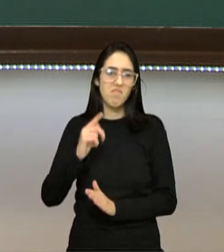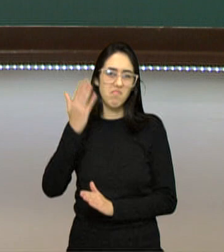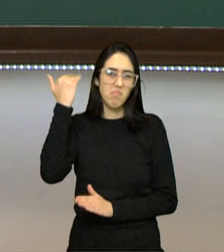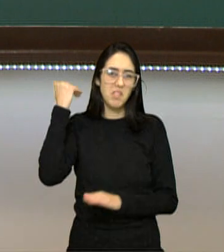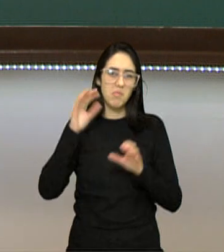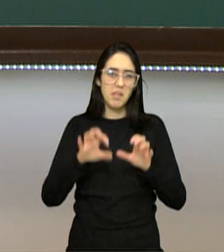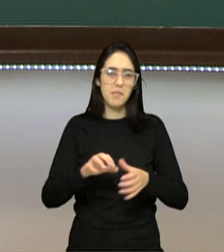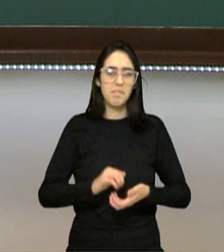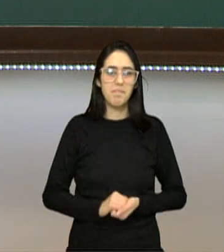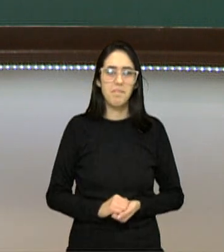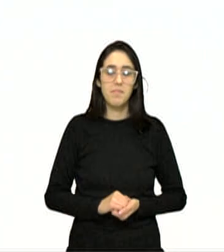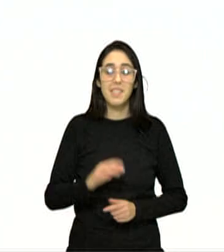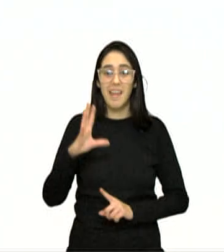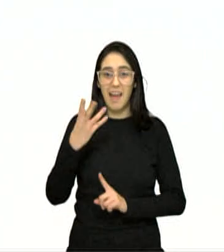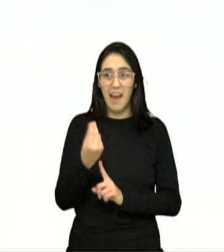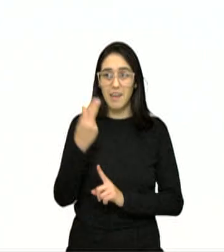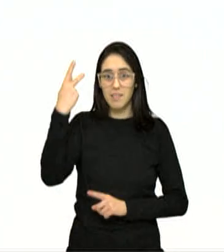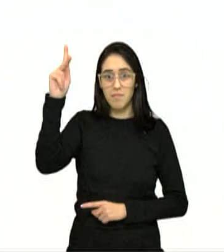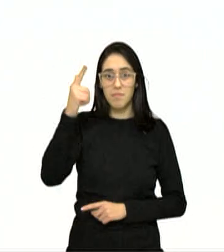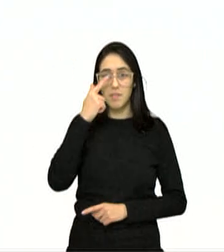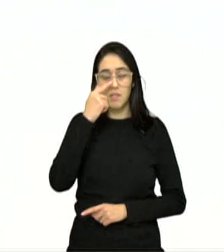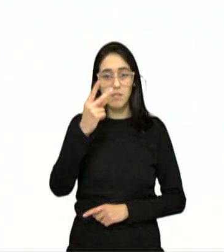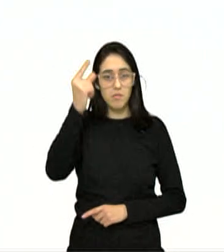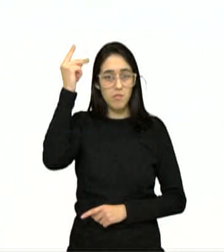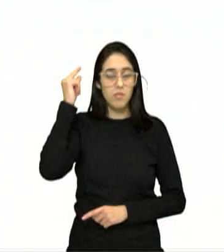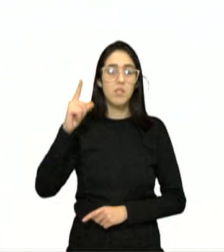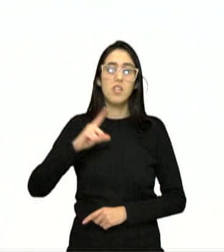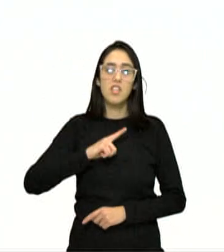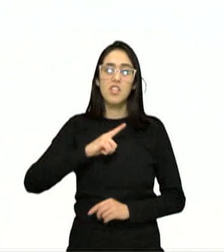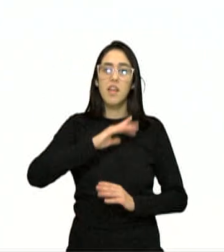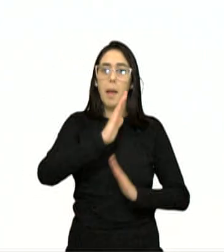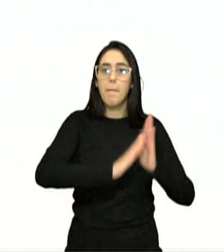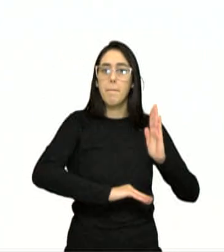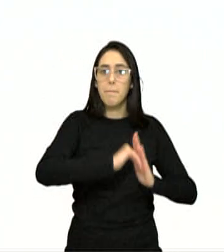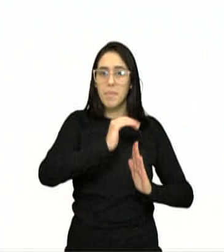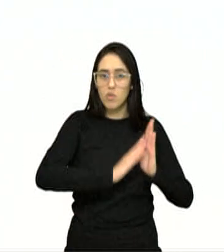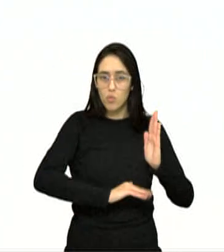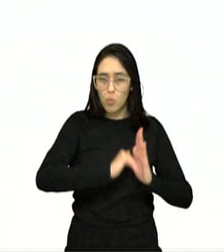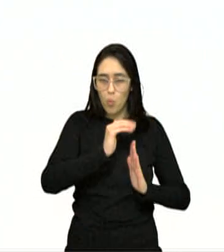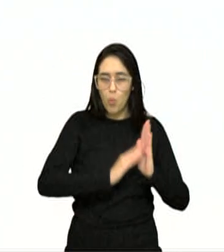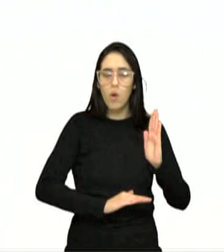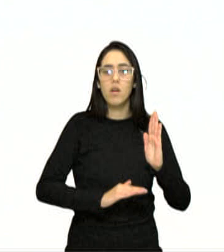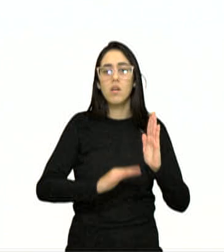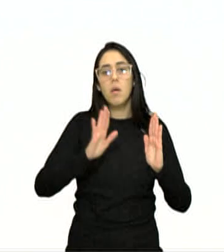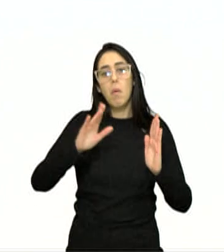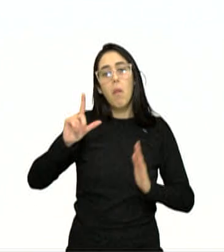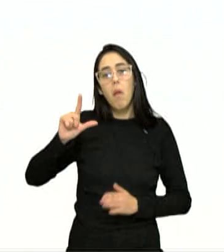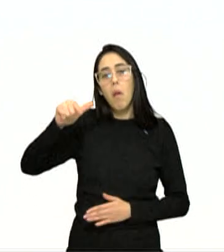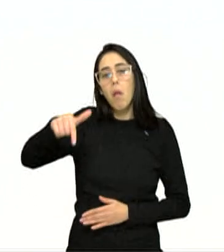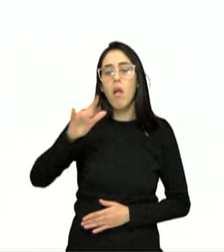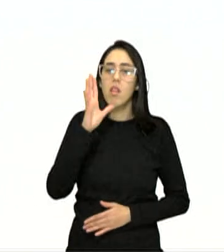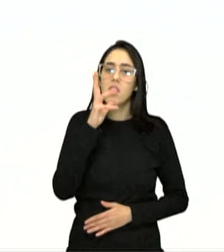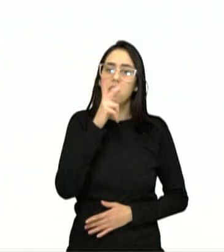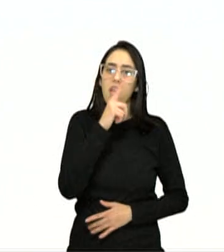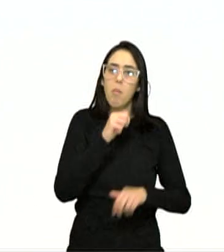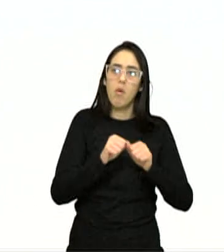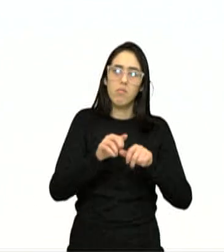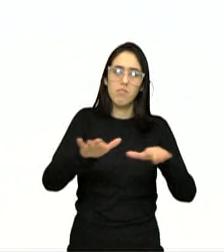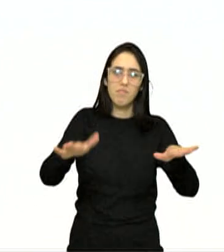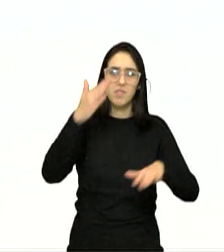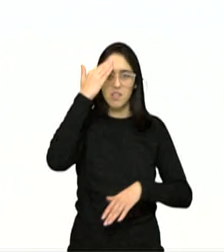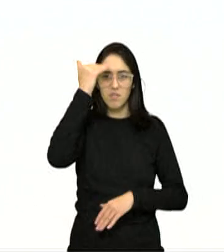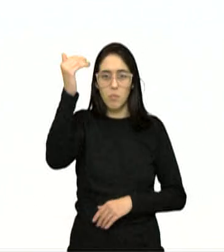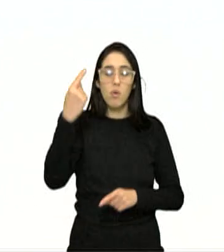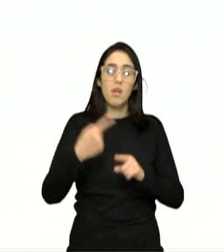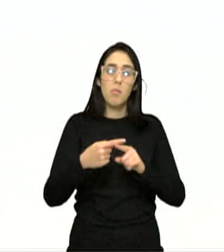as artes da cultura da Grécia Antiga, a pintura é a que mais tardiamente se tornou conhecida, pois sua